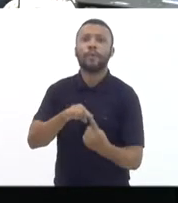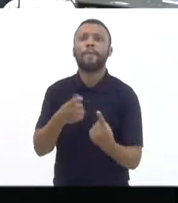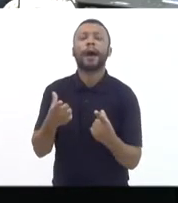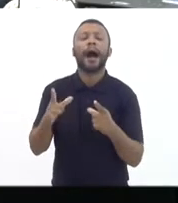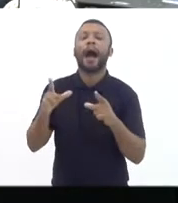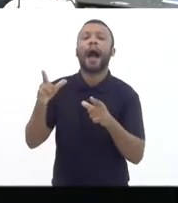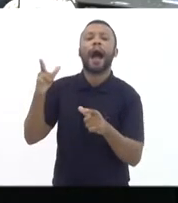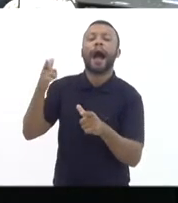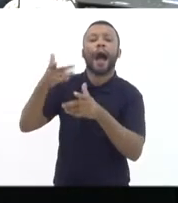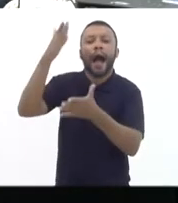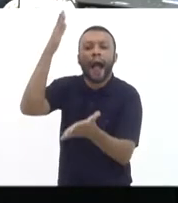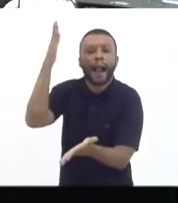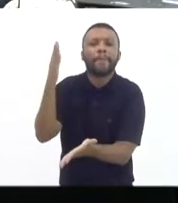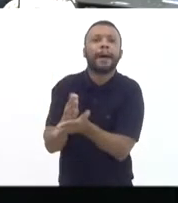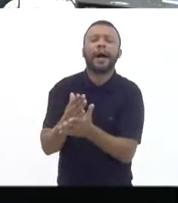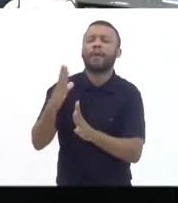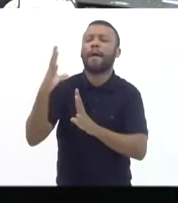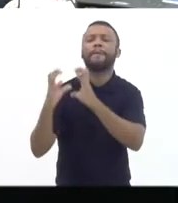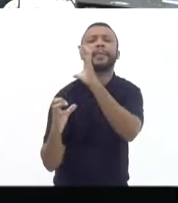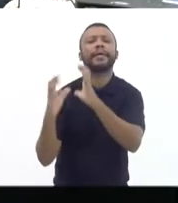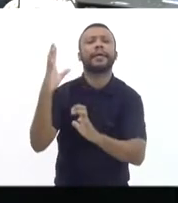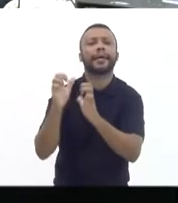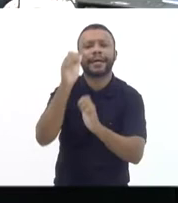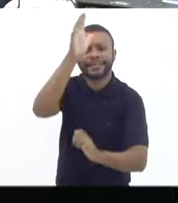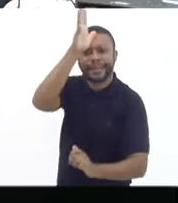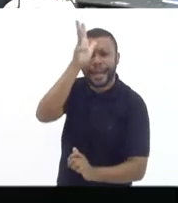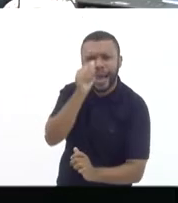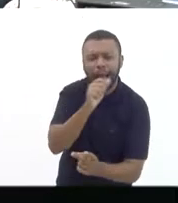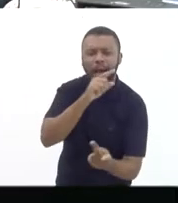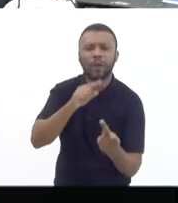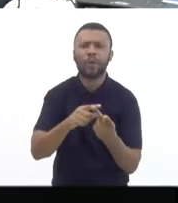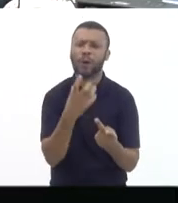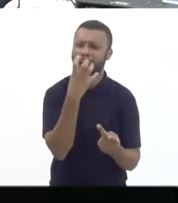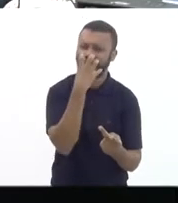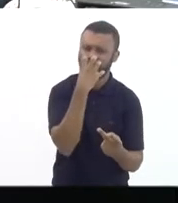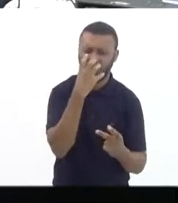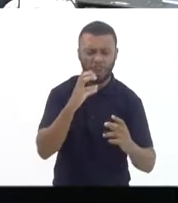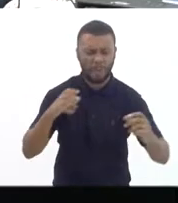galos, né? Com as rinhas de cães.